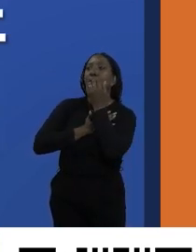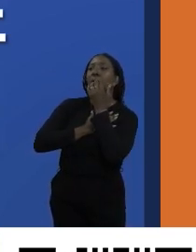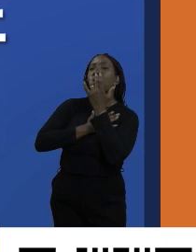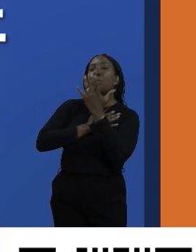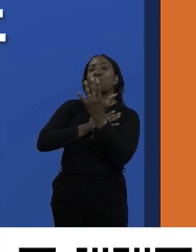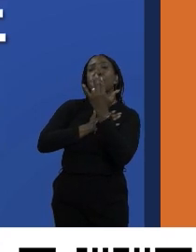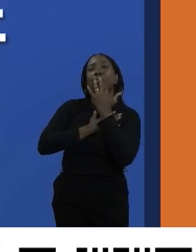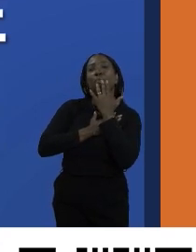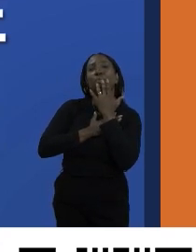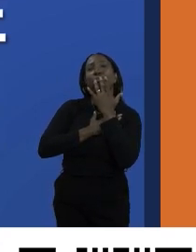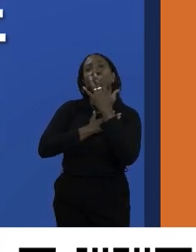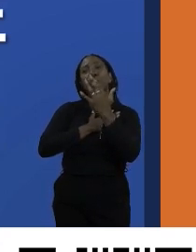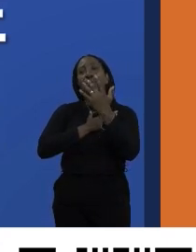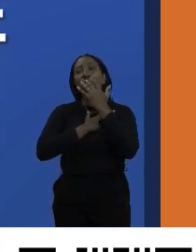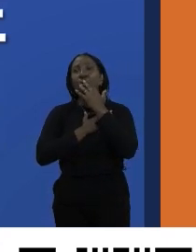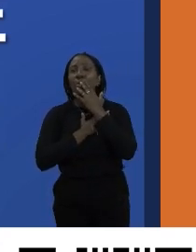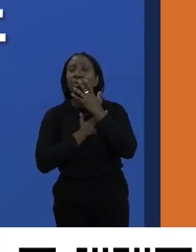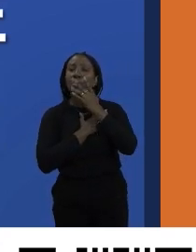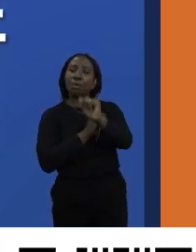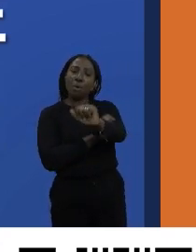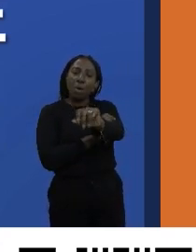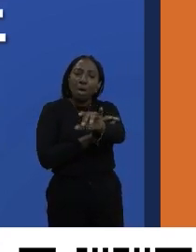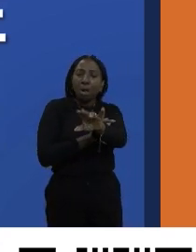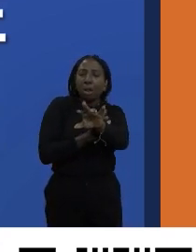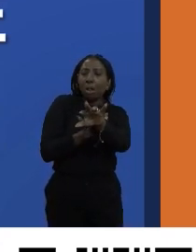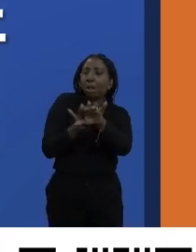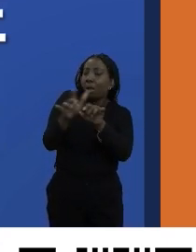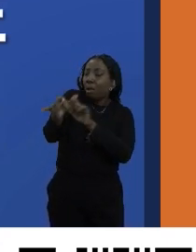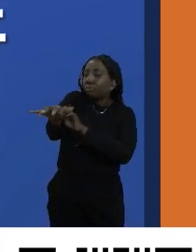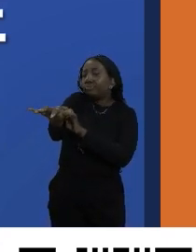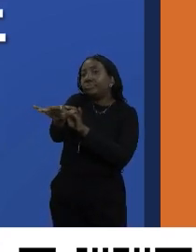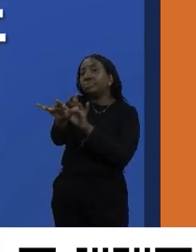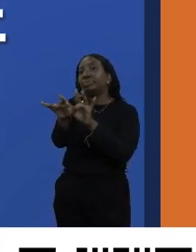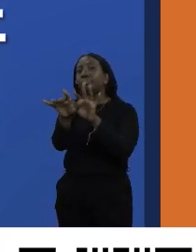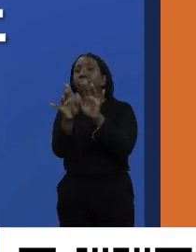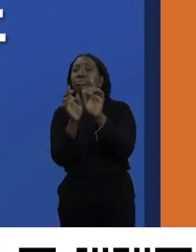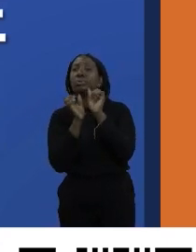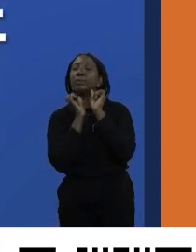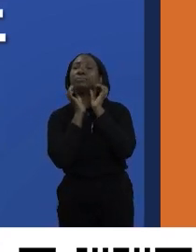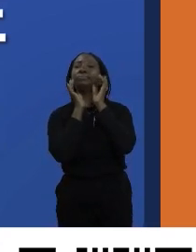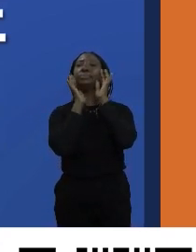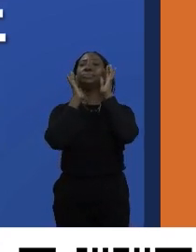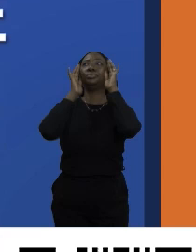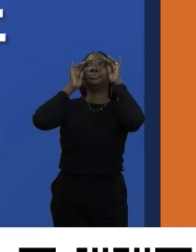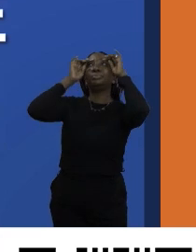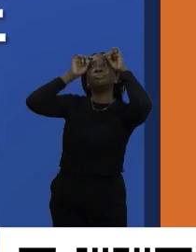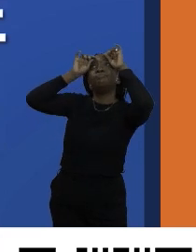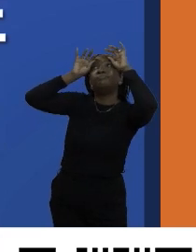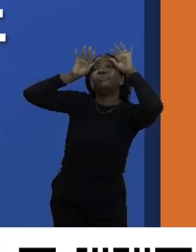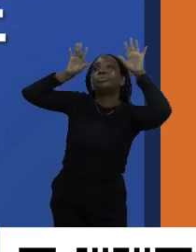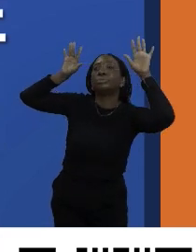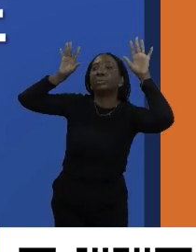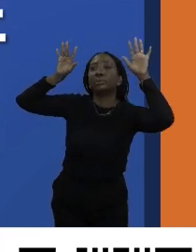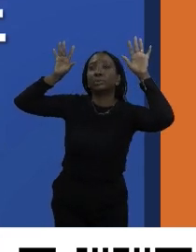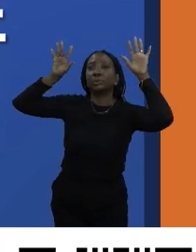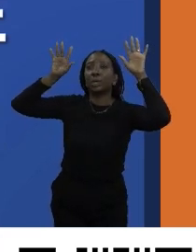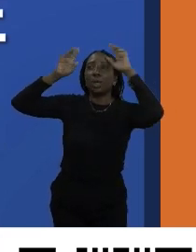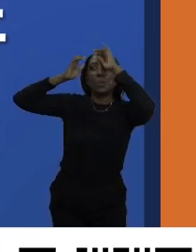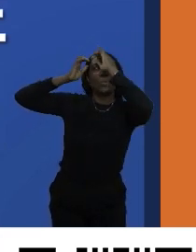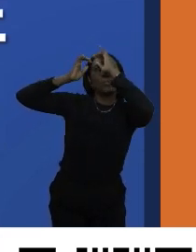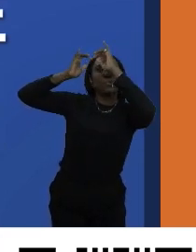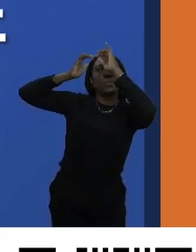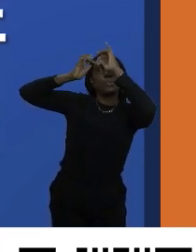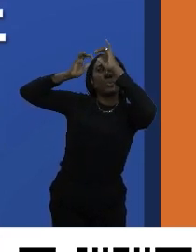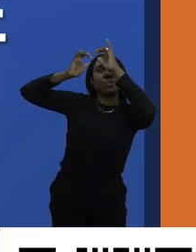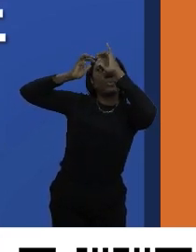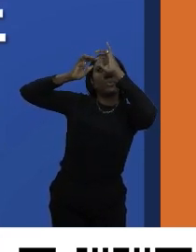essa energia saindo do braço de vocês, passando para o outro braço e chegando, por exemplo, na cabeça. E imagine o cérebro de vocês